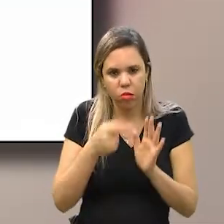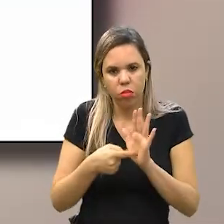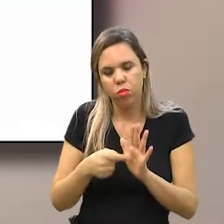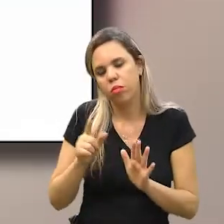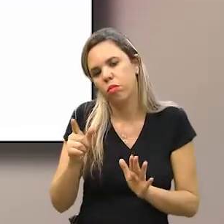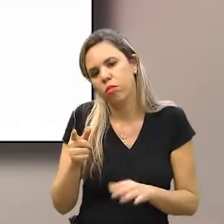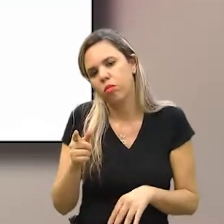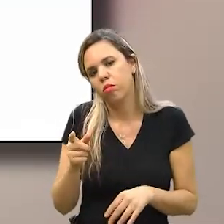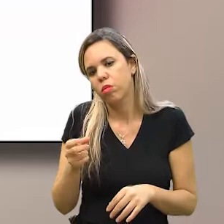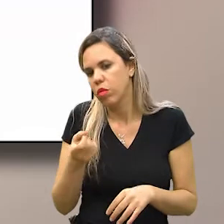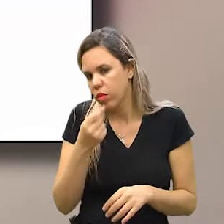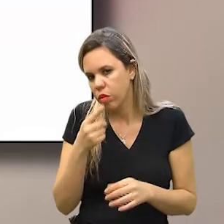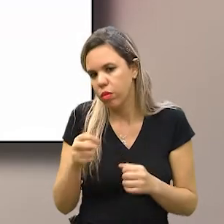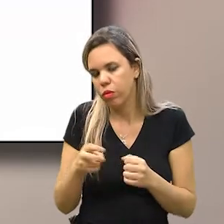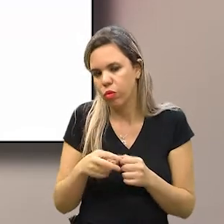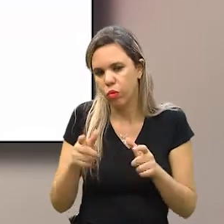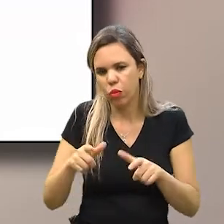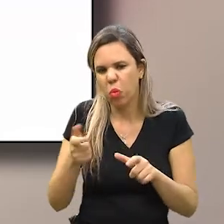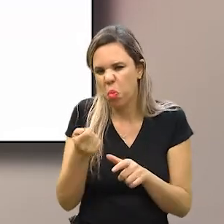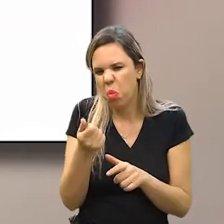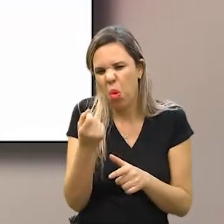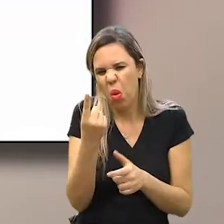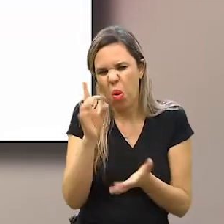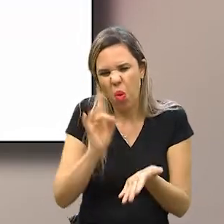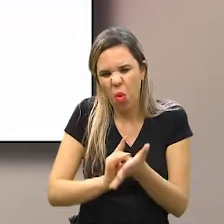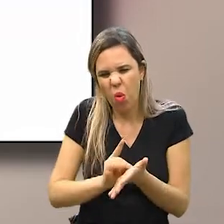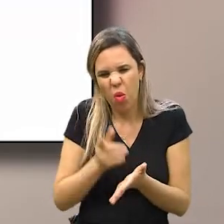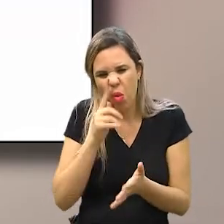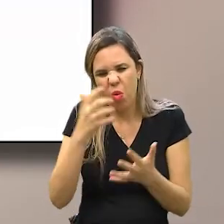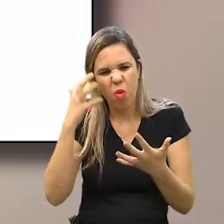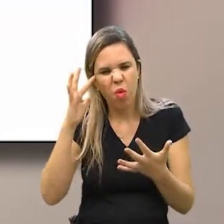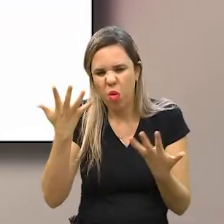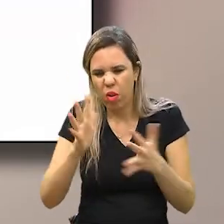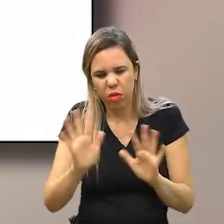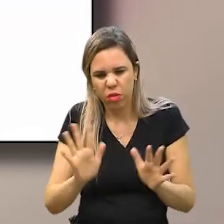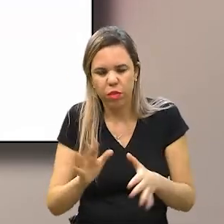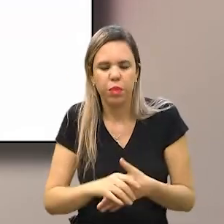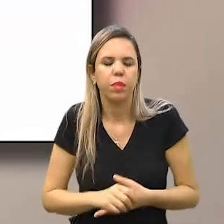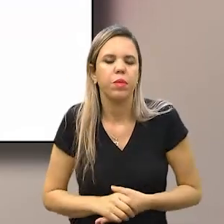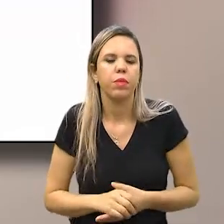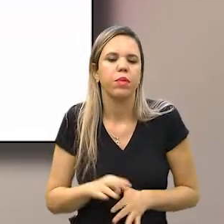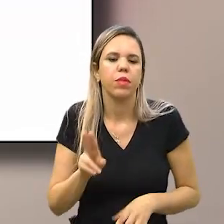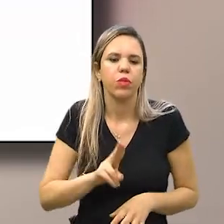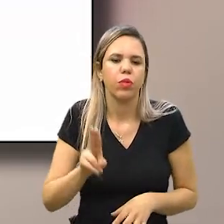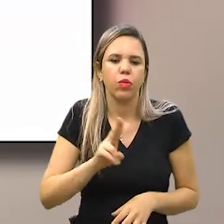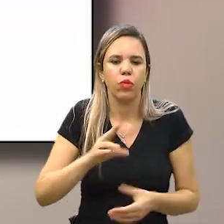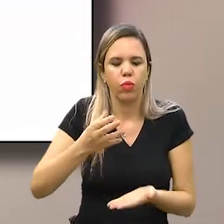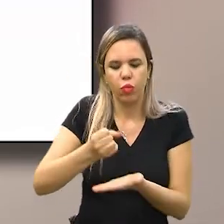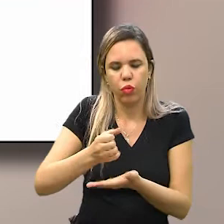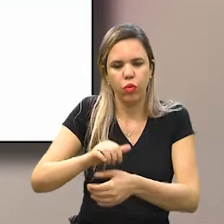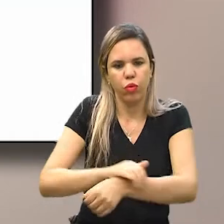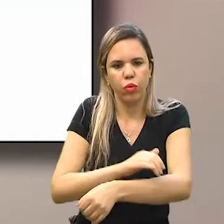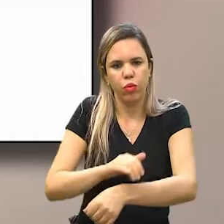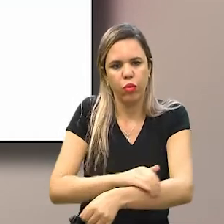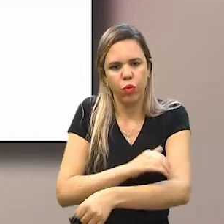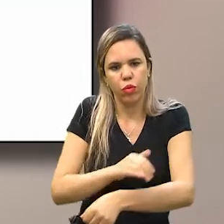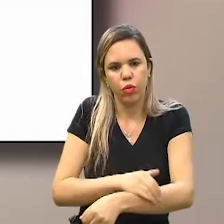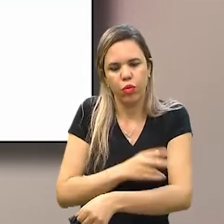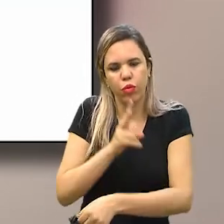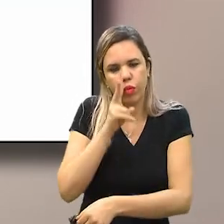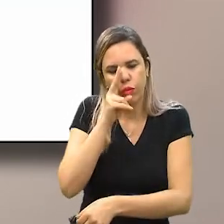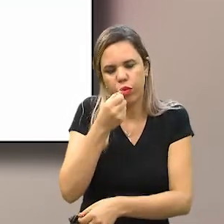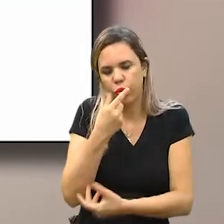científicos mostram que o antiviral de uso local ele é muito pouco efetivo. Então, muitas vezes, a gente usa um creme de